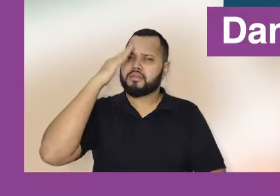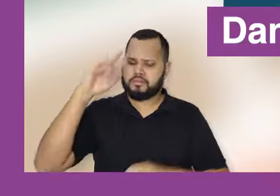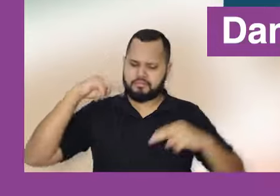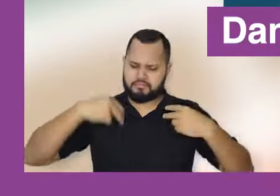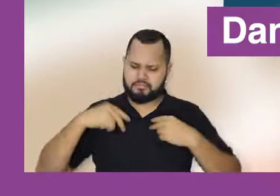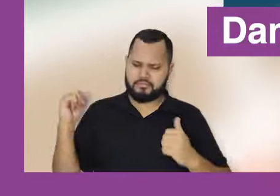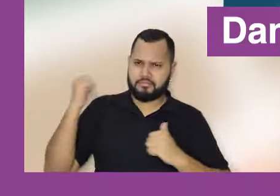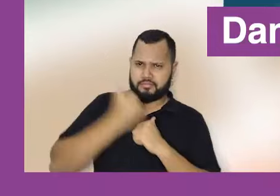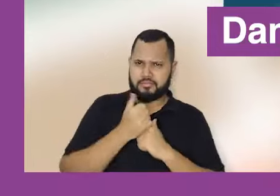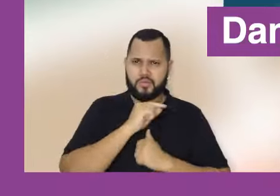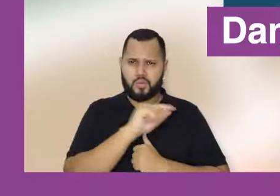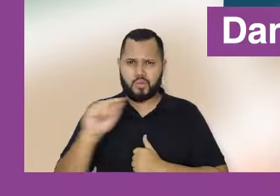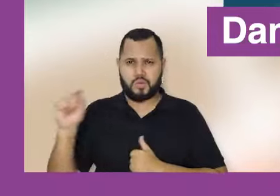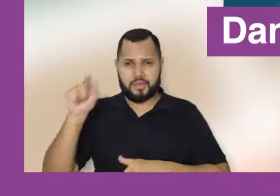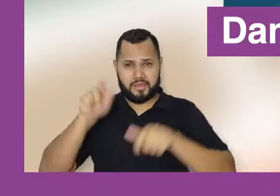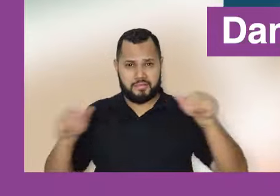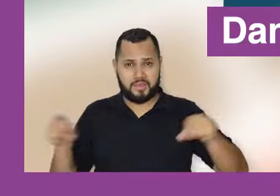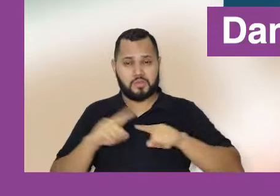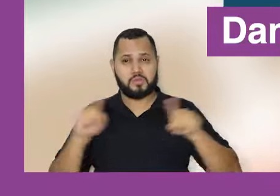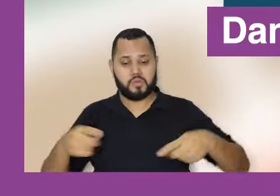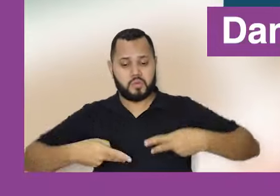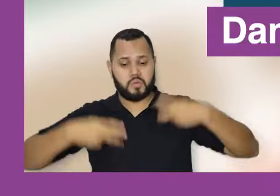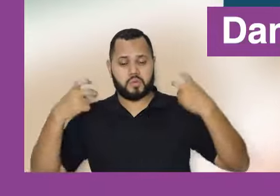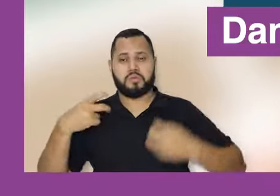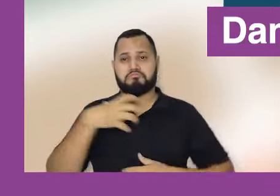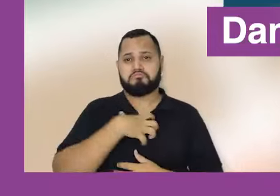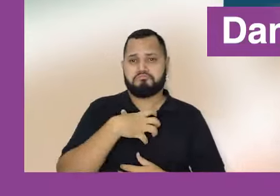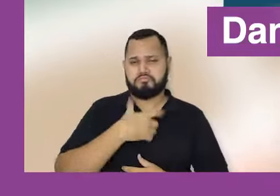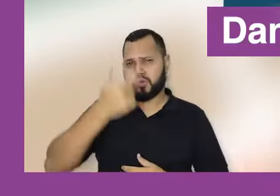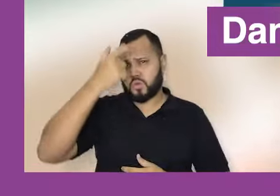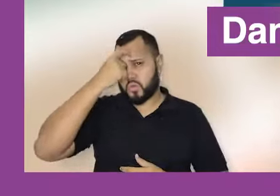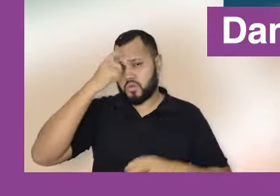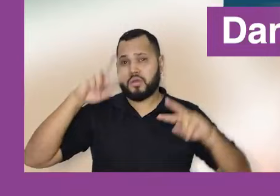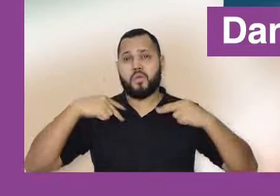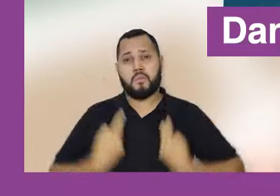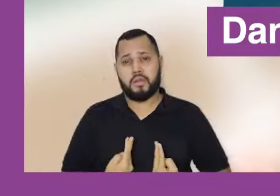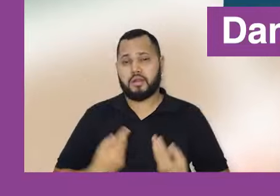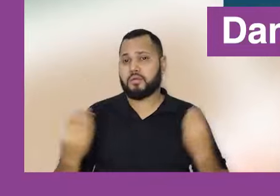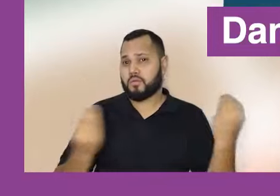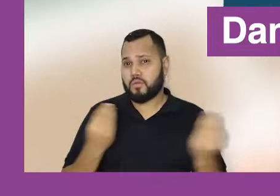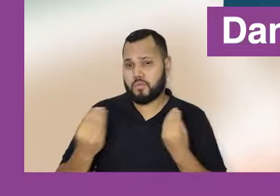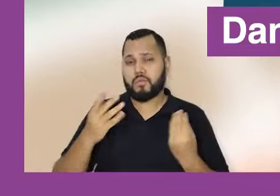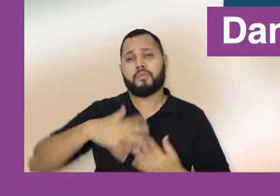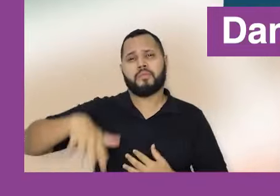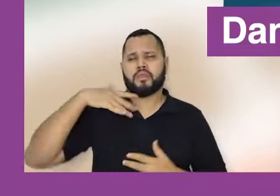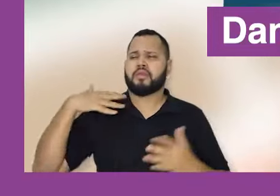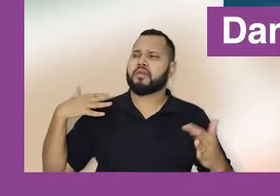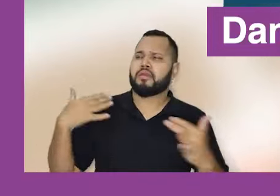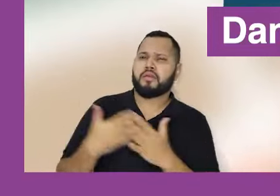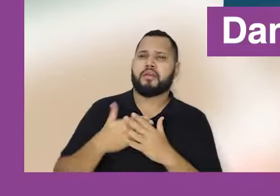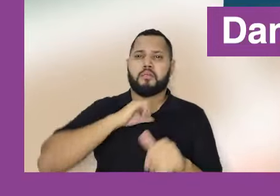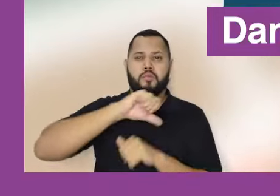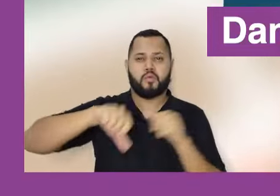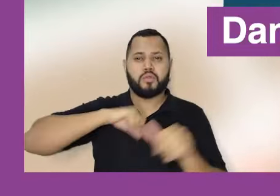que nada vai substituir dentro do quadro de pessoas a intuição o coração nós como seres humanos né dentro de toda